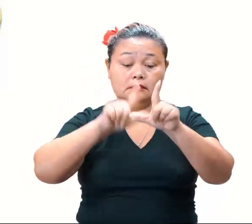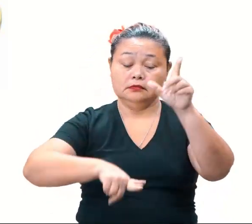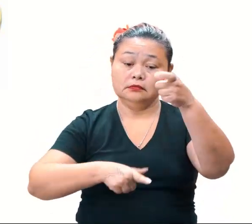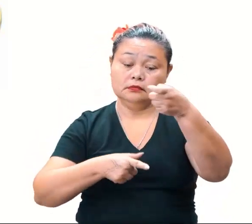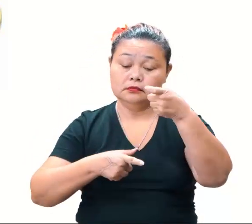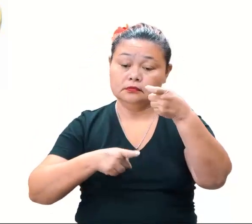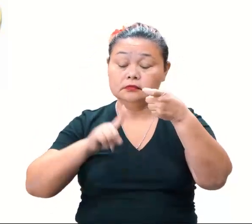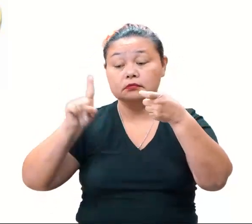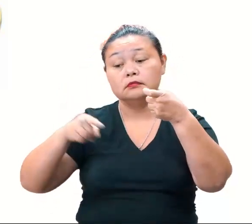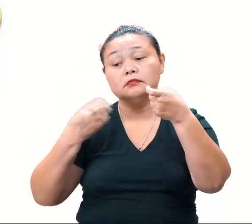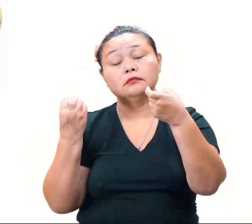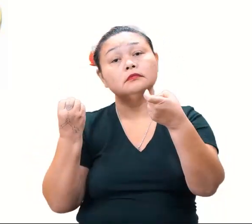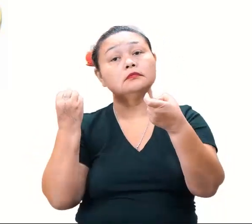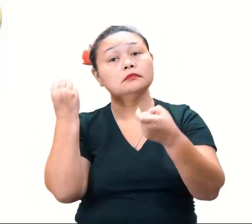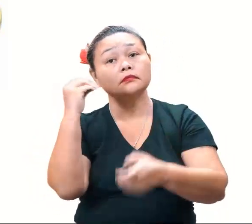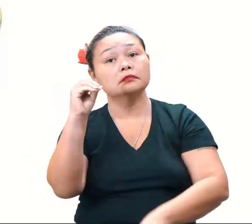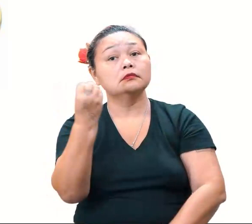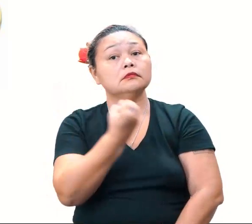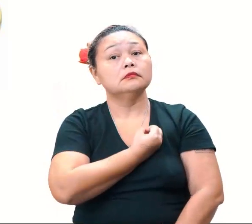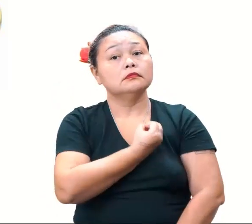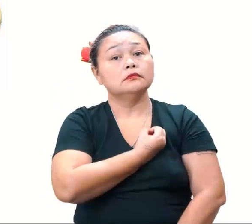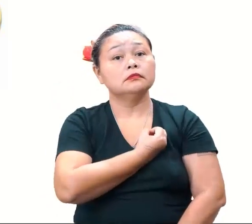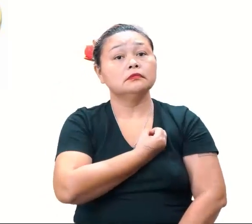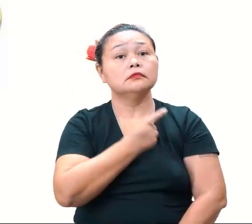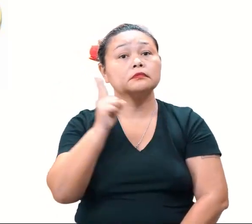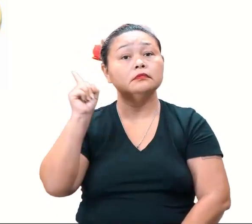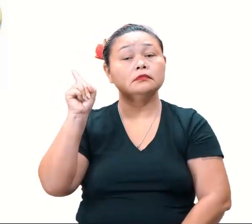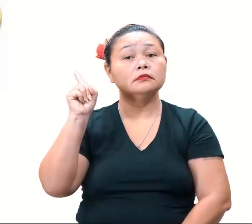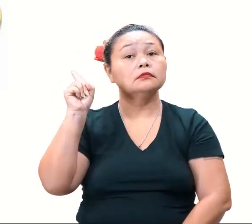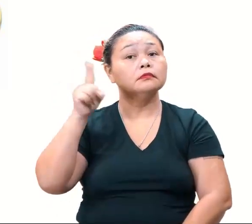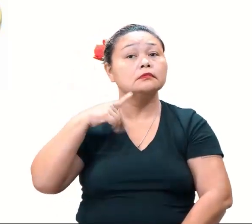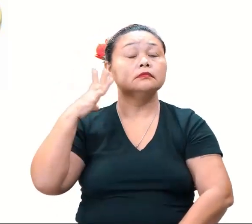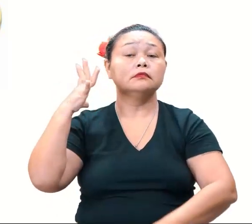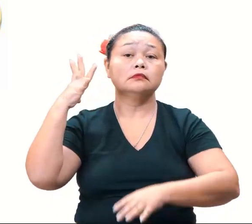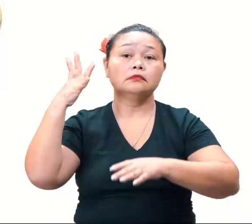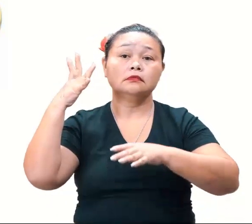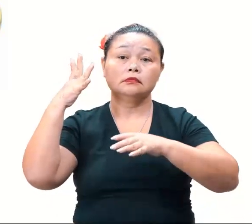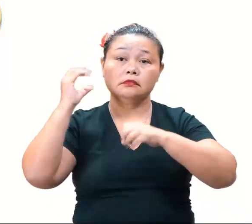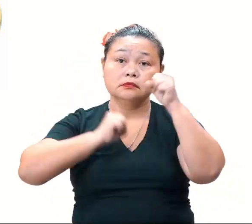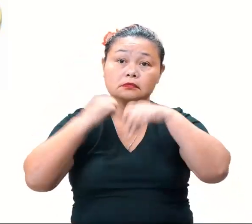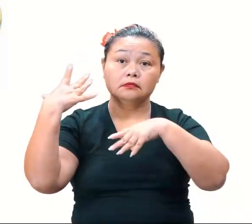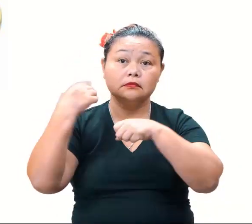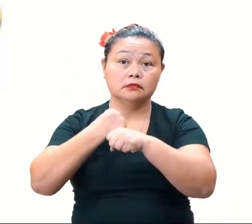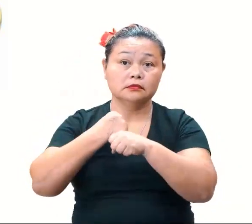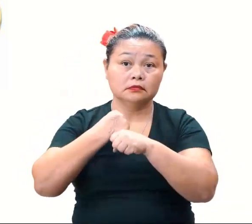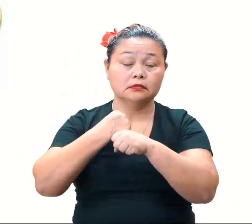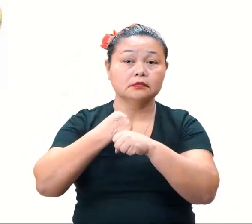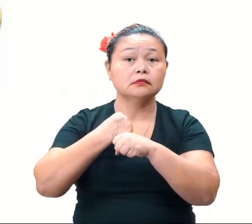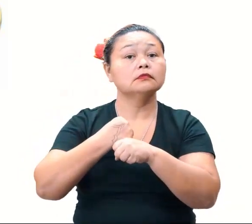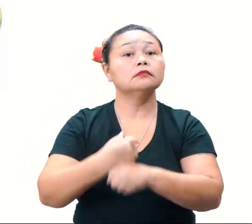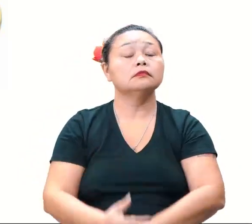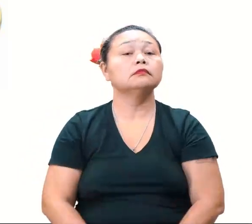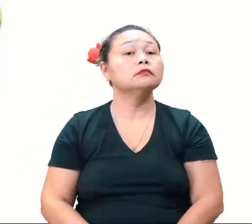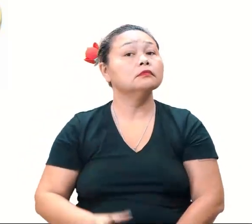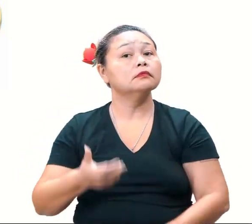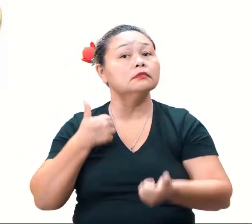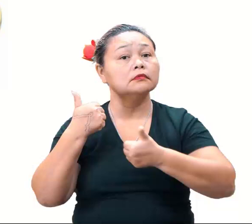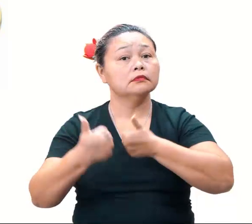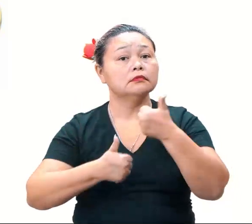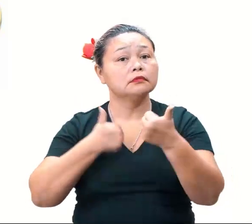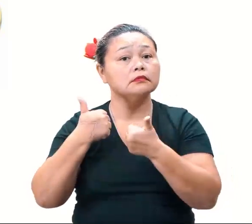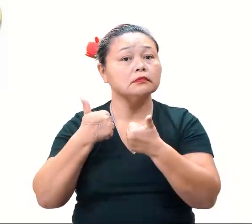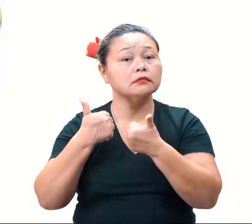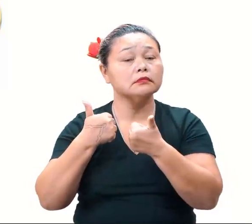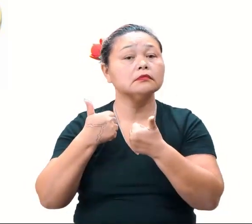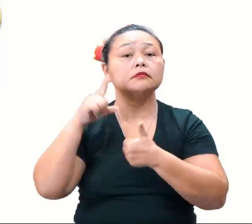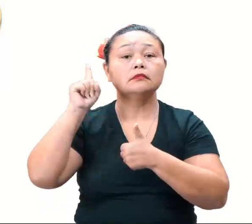pelo número, ou seja, é a nossa máquina de calcular. Beleza. Se é a